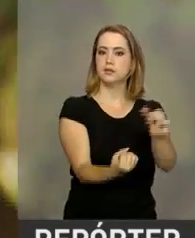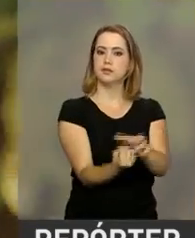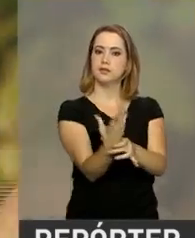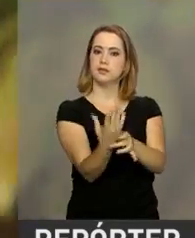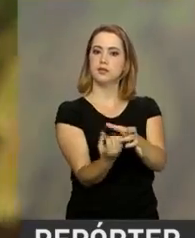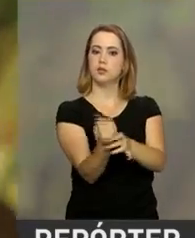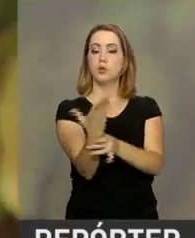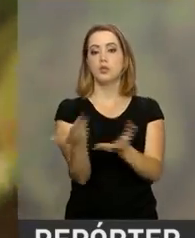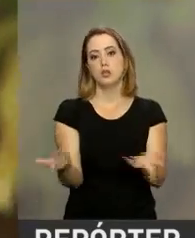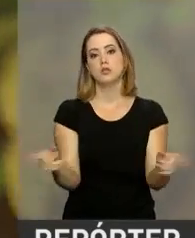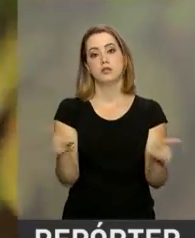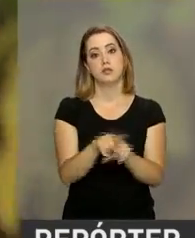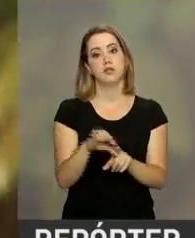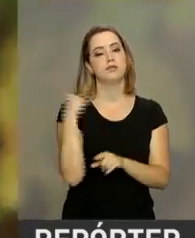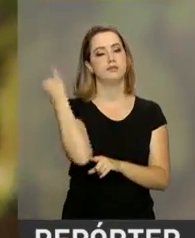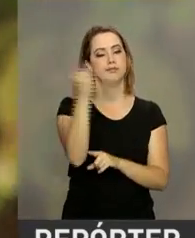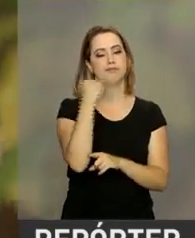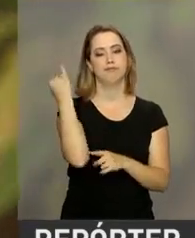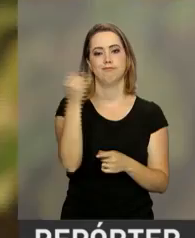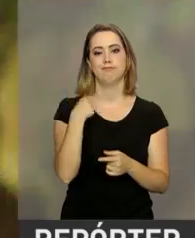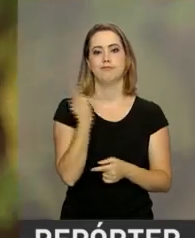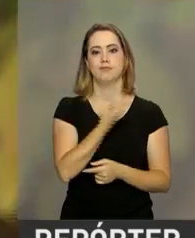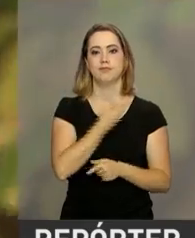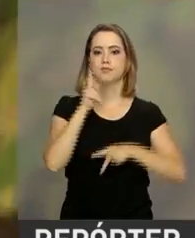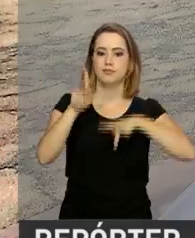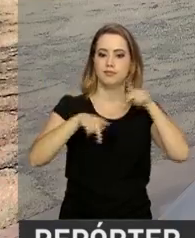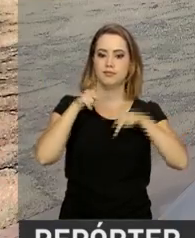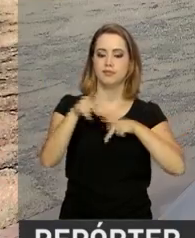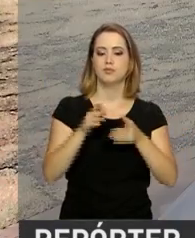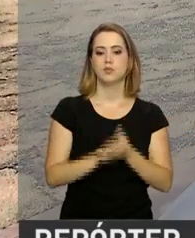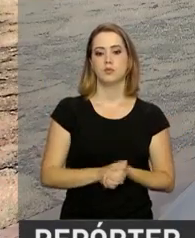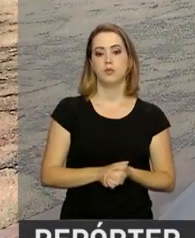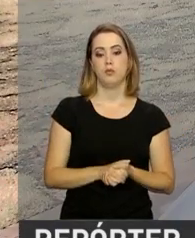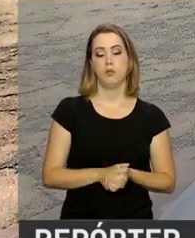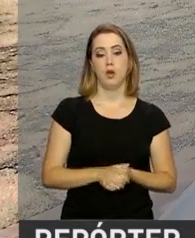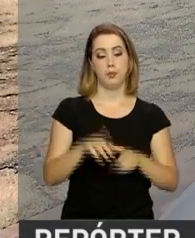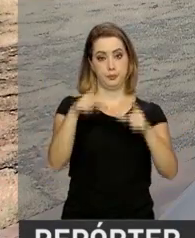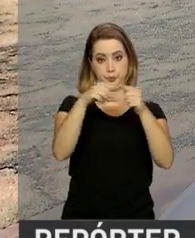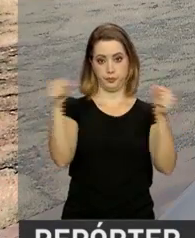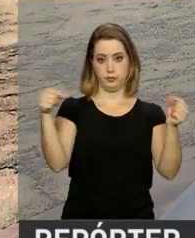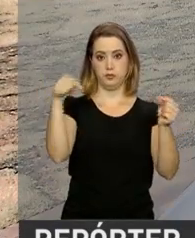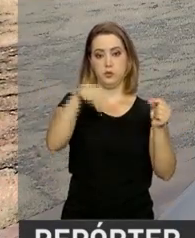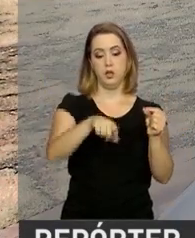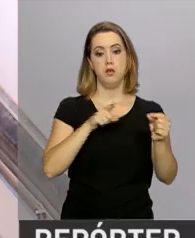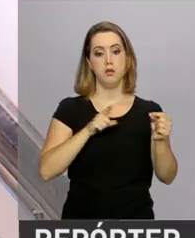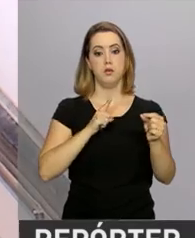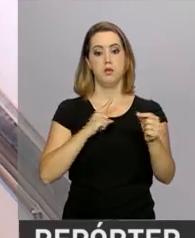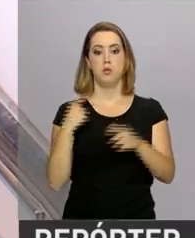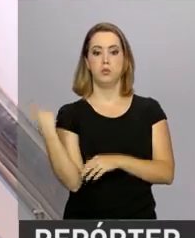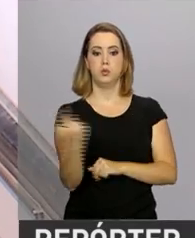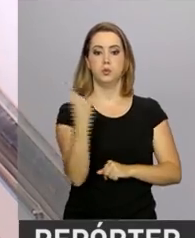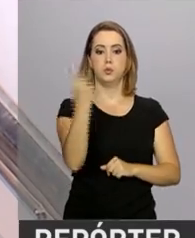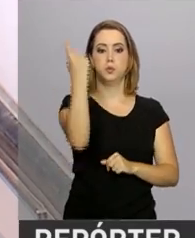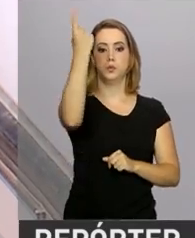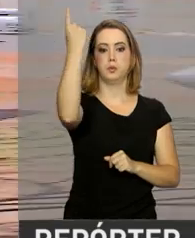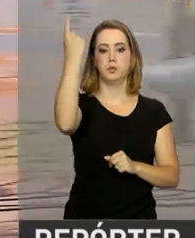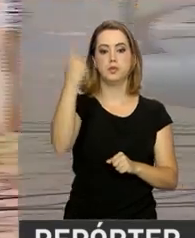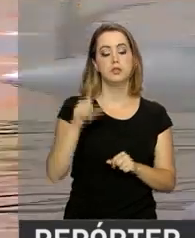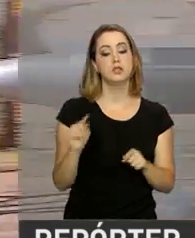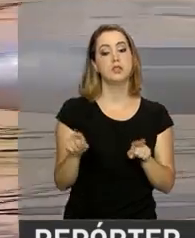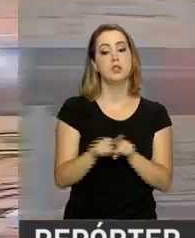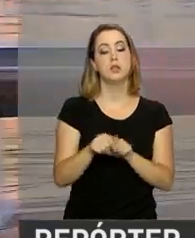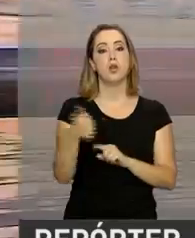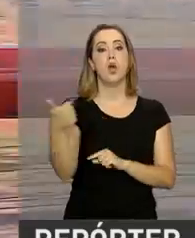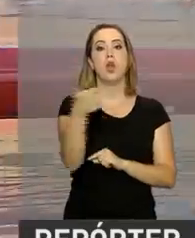alimentos né que são tão importantes paraa nossa população em Brasília uma das atrações Fica por conta do Foguete vs b30 com